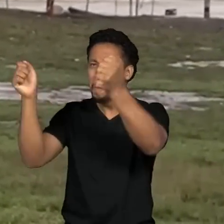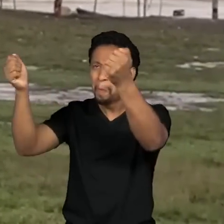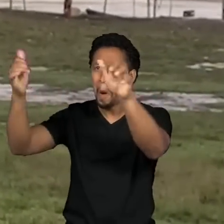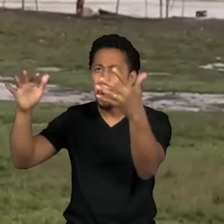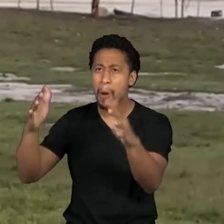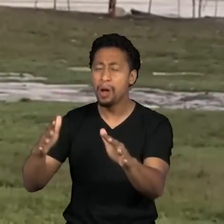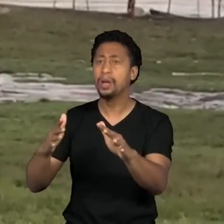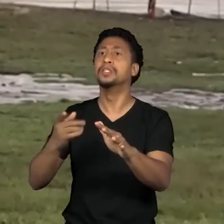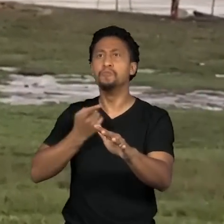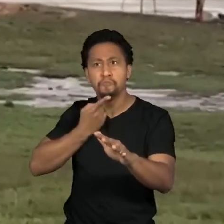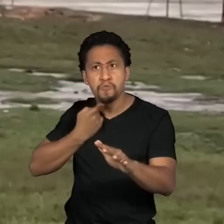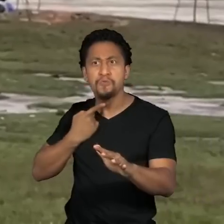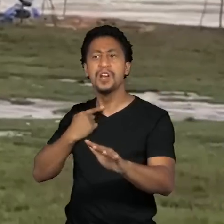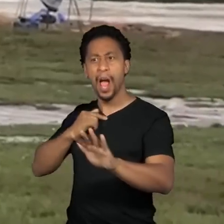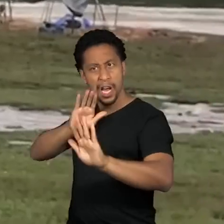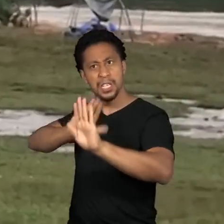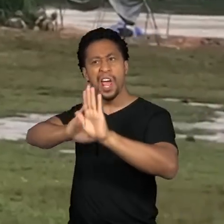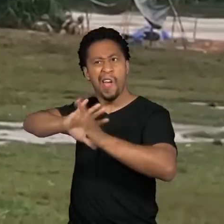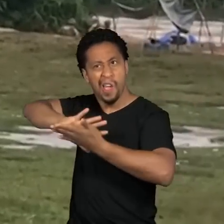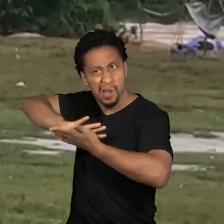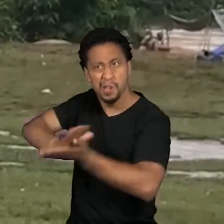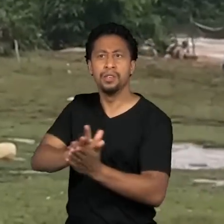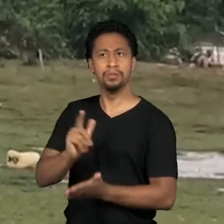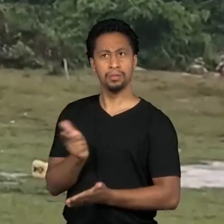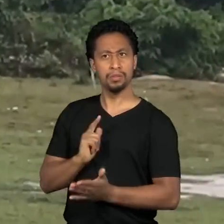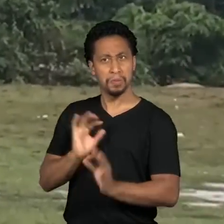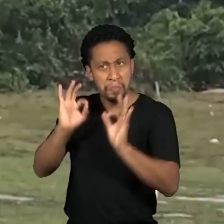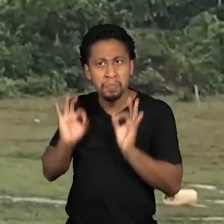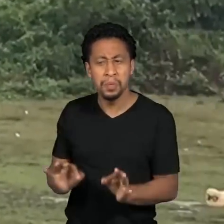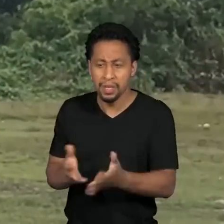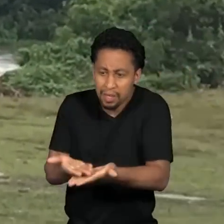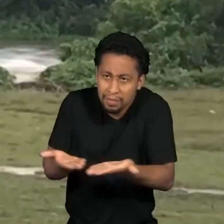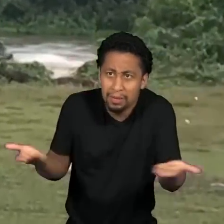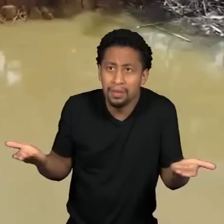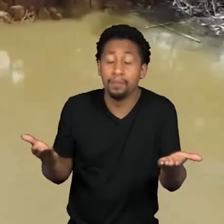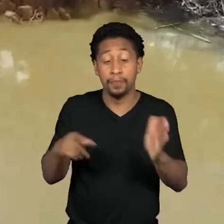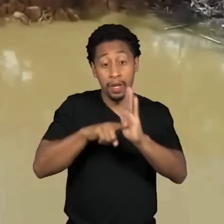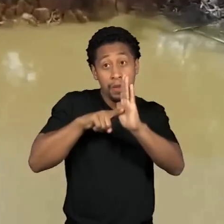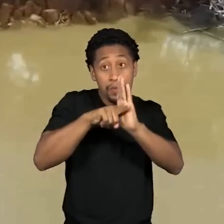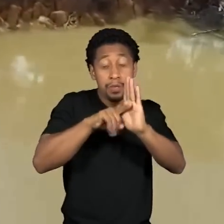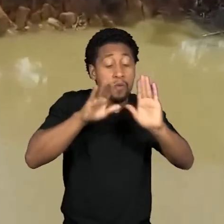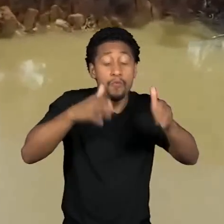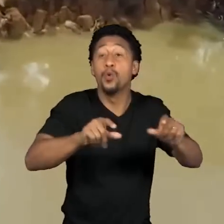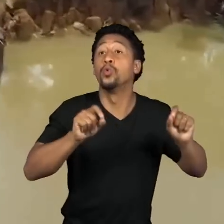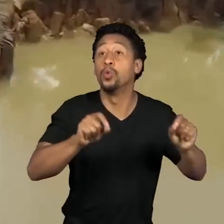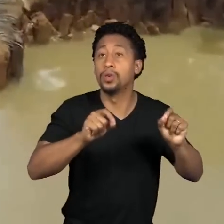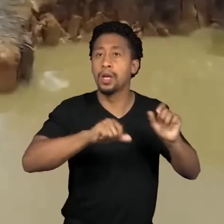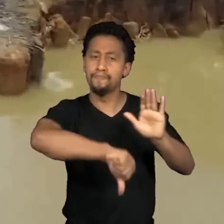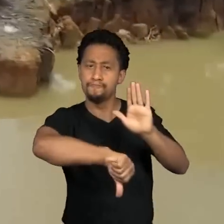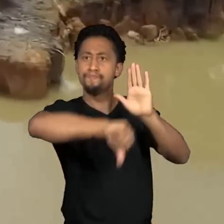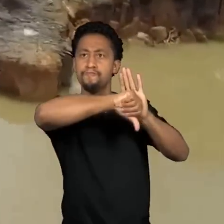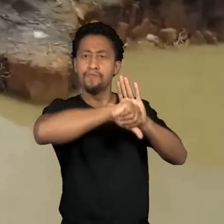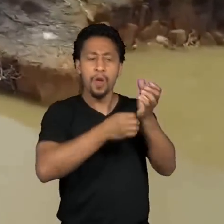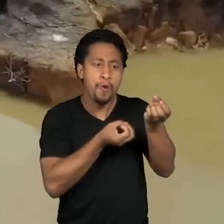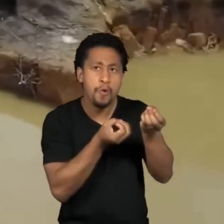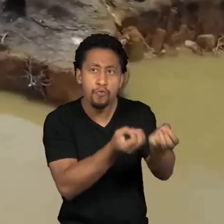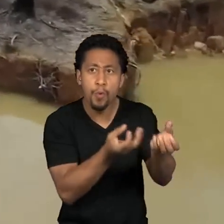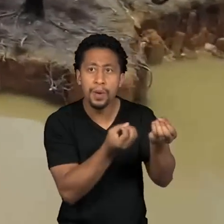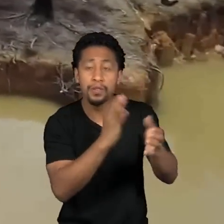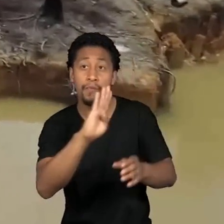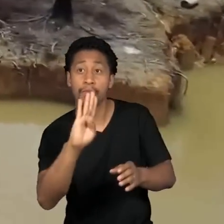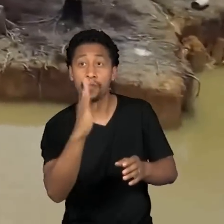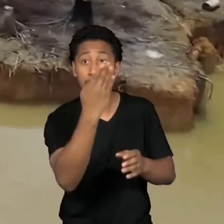do território indígena, o maior do país. O foco da investigação será fraude e corrupção no fornecimento